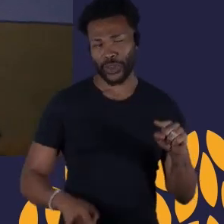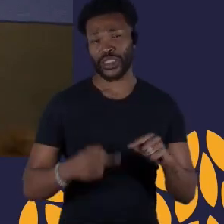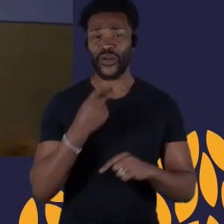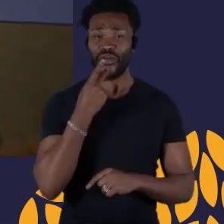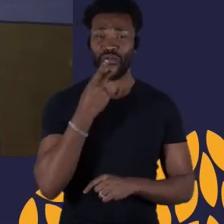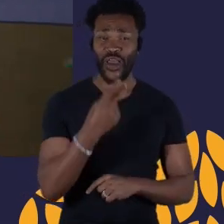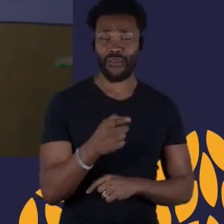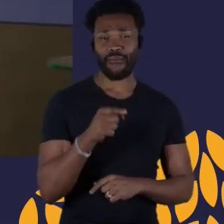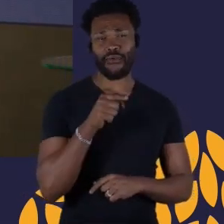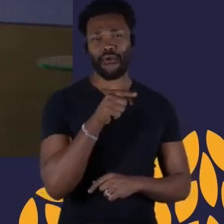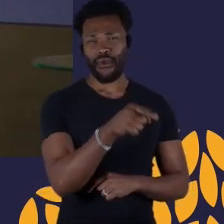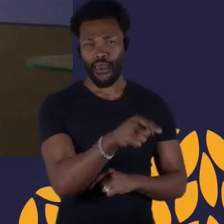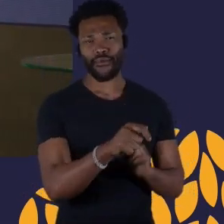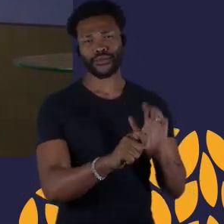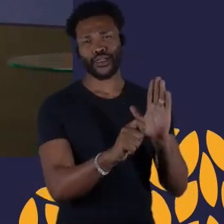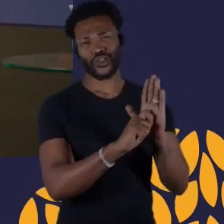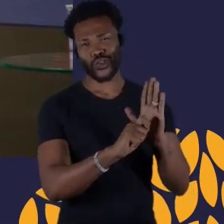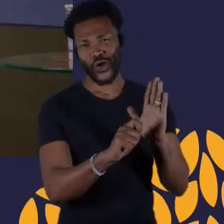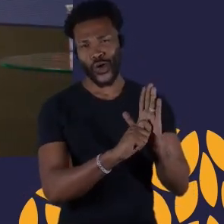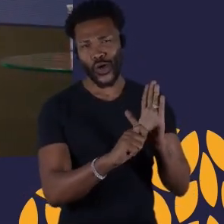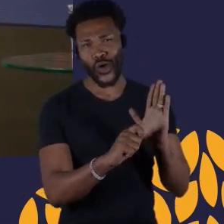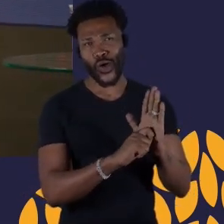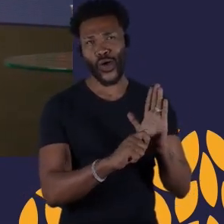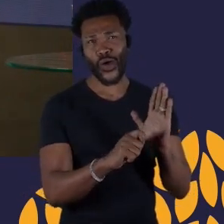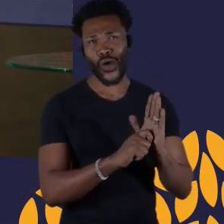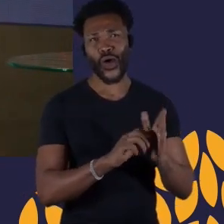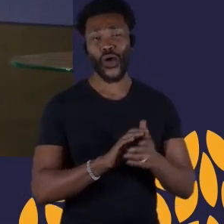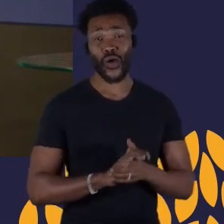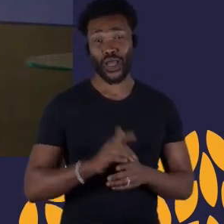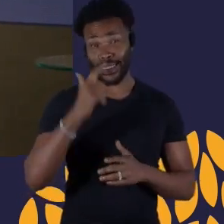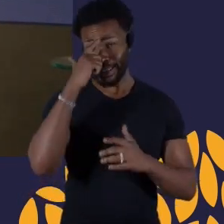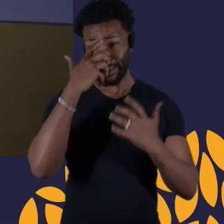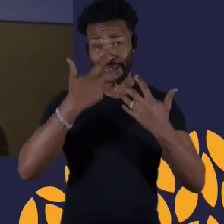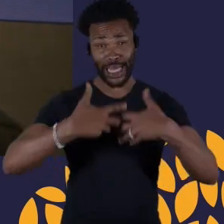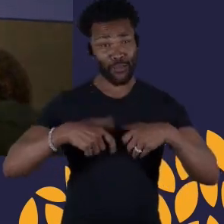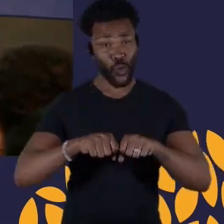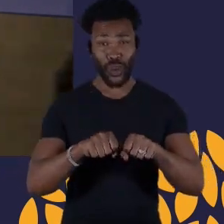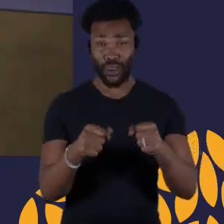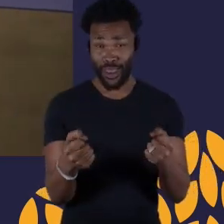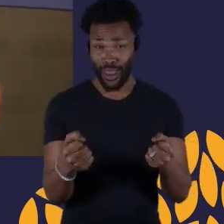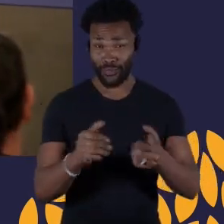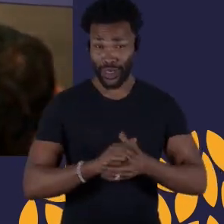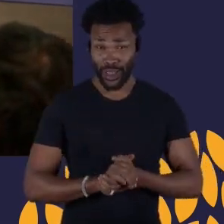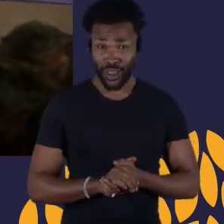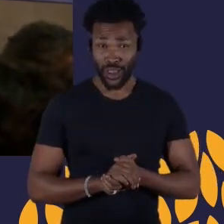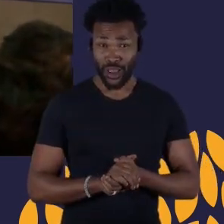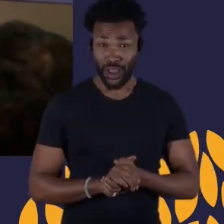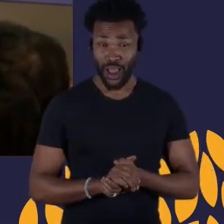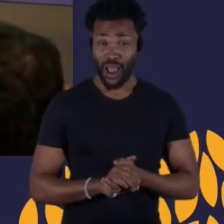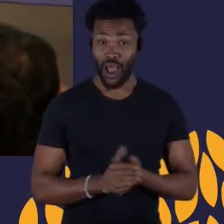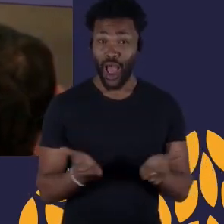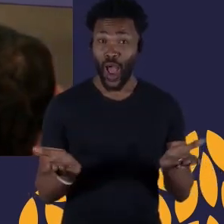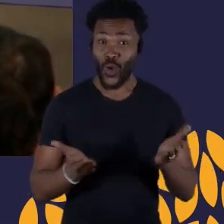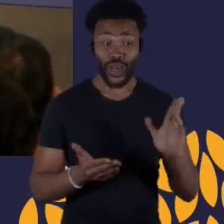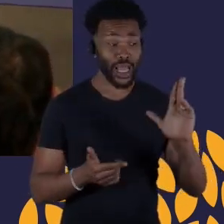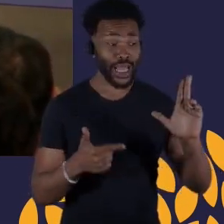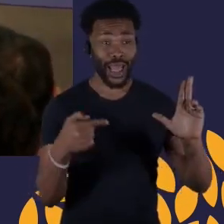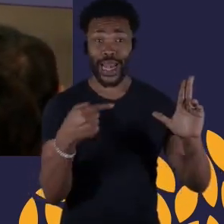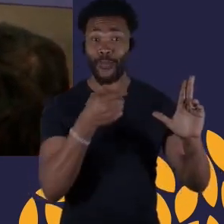que essa droga vai freir nosso cérebro, agora é que é bom para